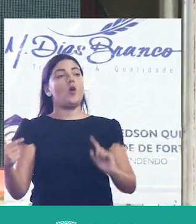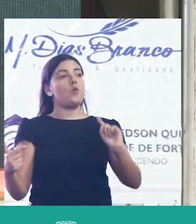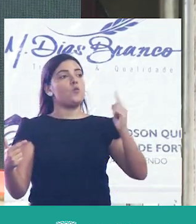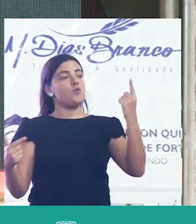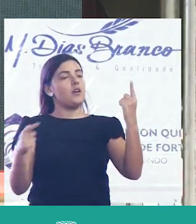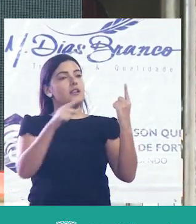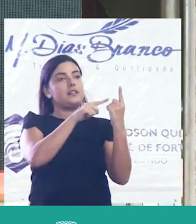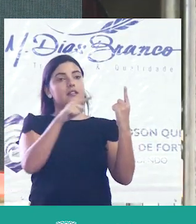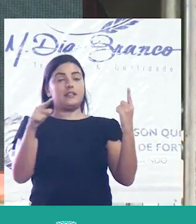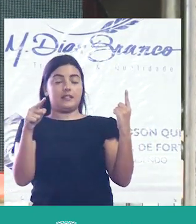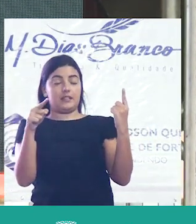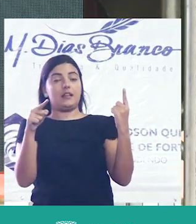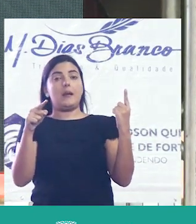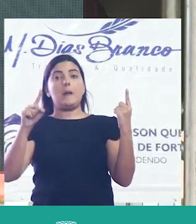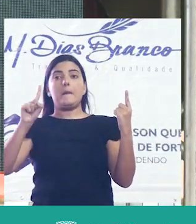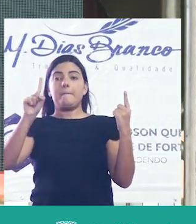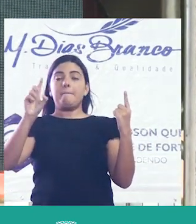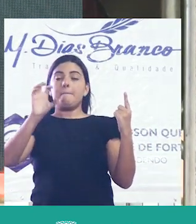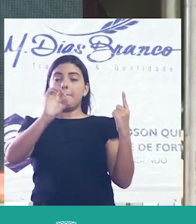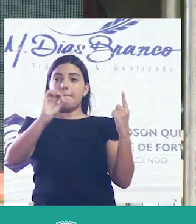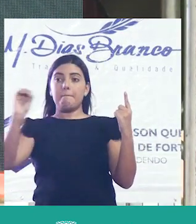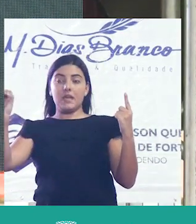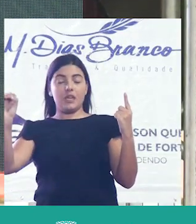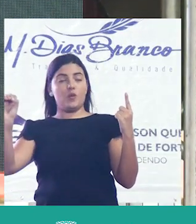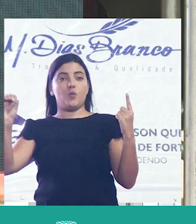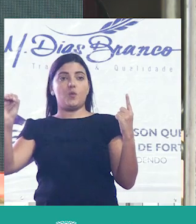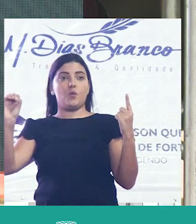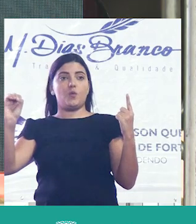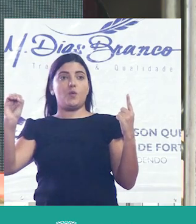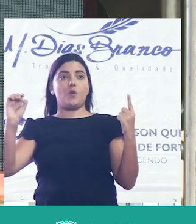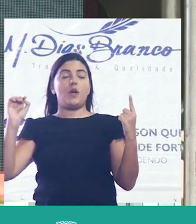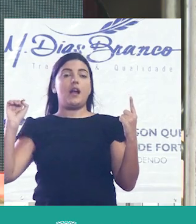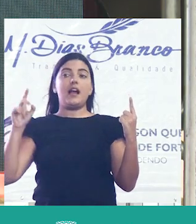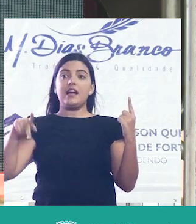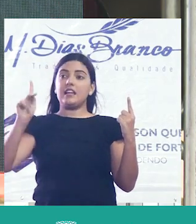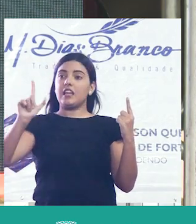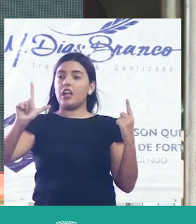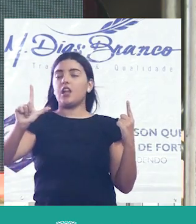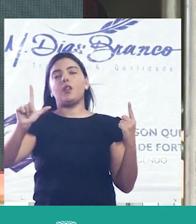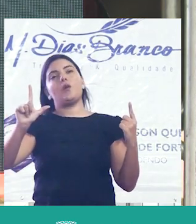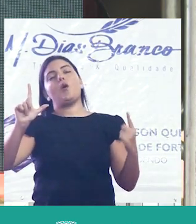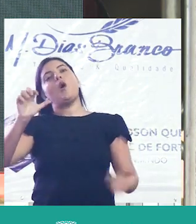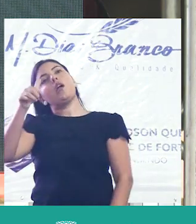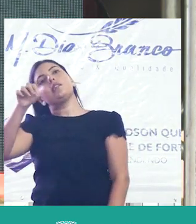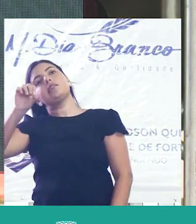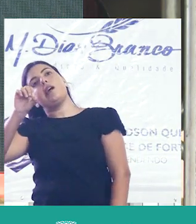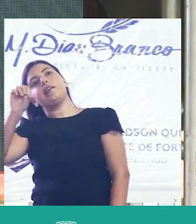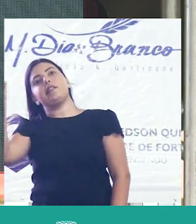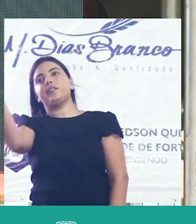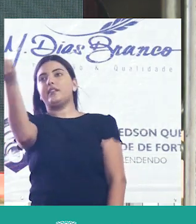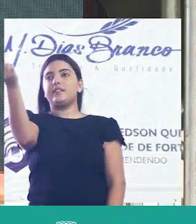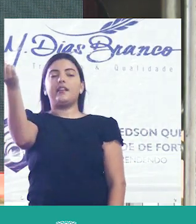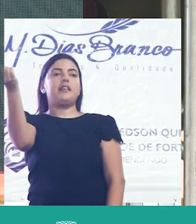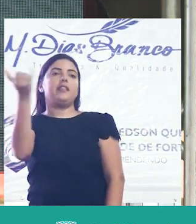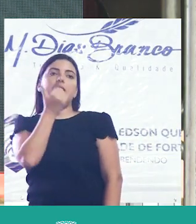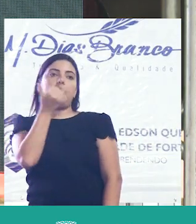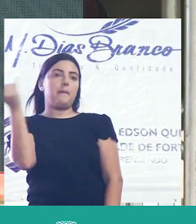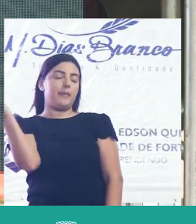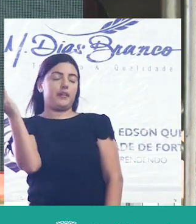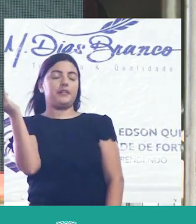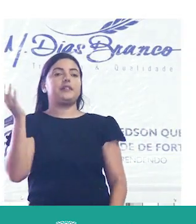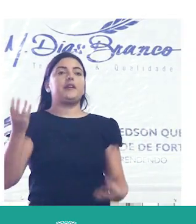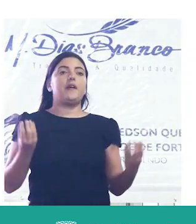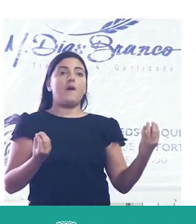tonelada corresponde a 1.000 quilogramas, ou 1 milhão de gramas, ou 10 elevado a 6 do grama. Como